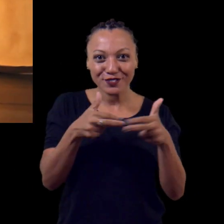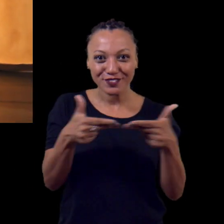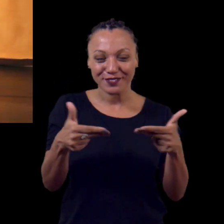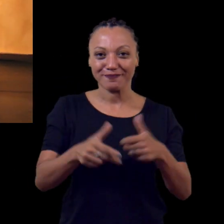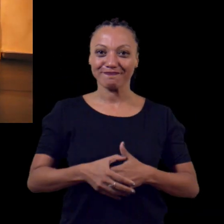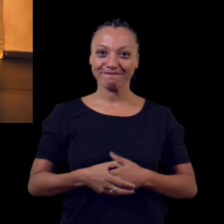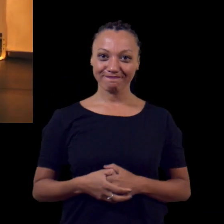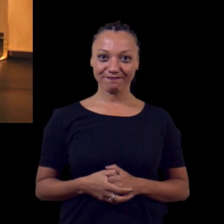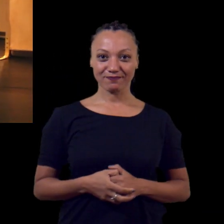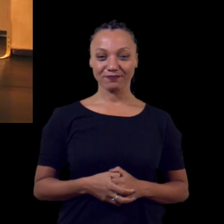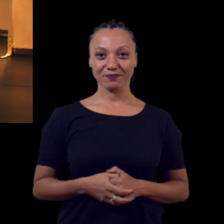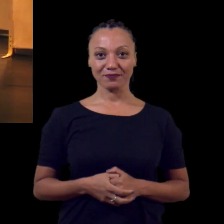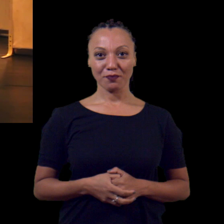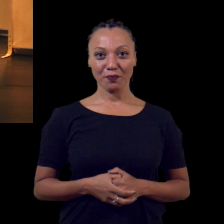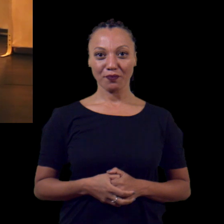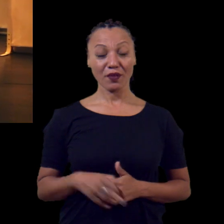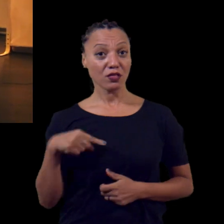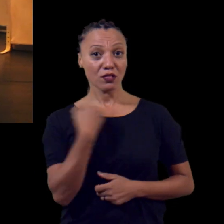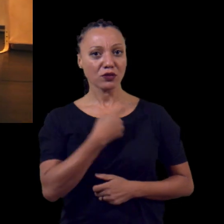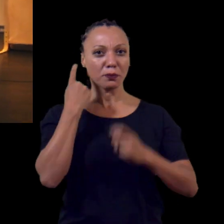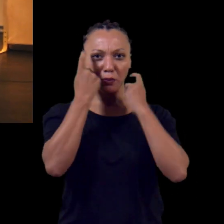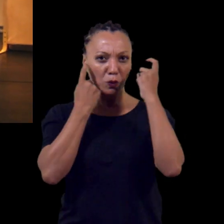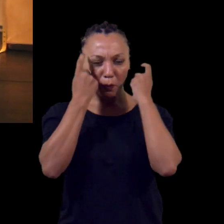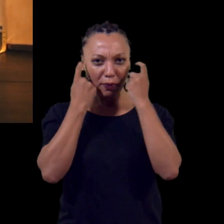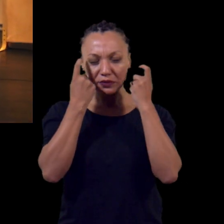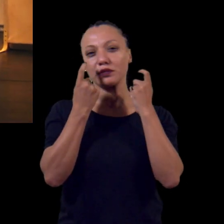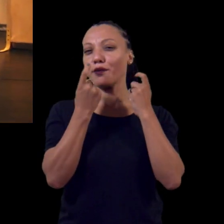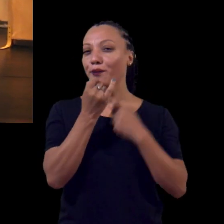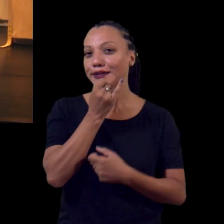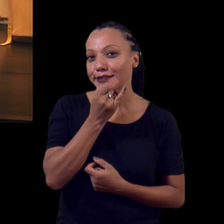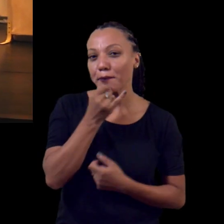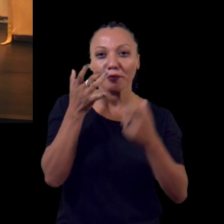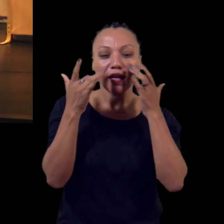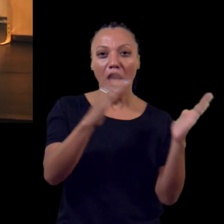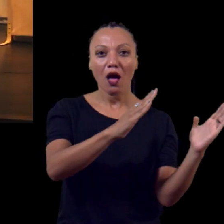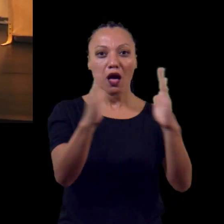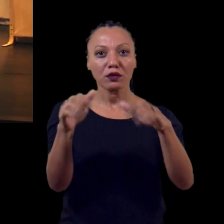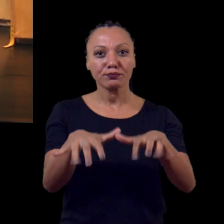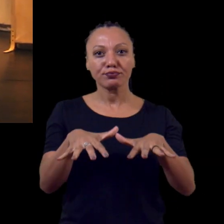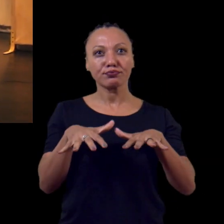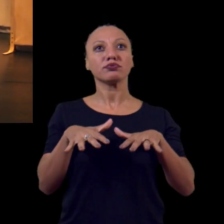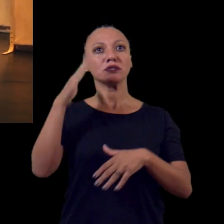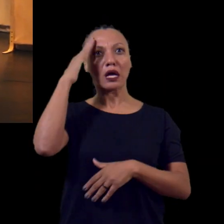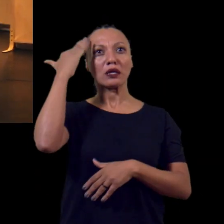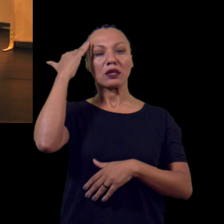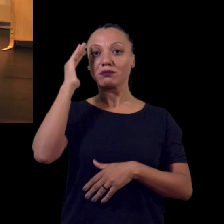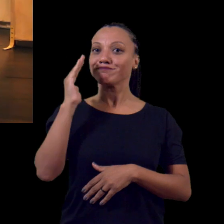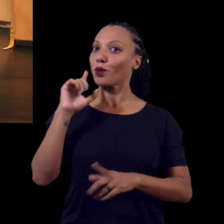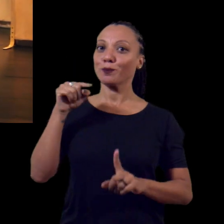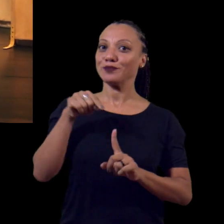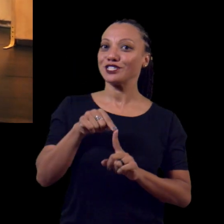espetáculo, que a pessoa esteja lá e saiba o que está acontecendo, mas que ela se emocione, que ela receba a